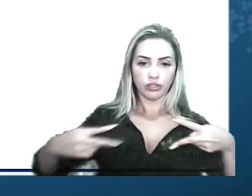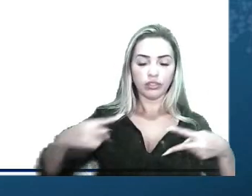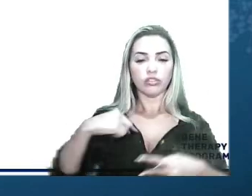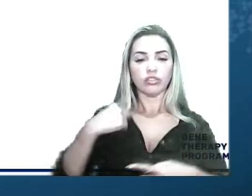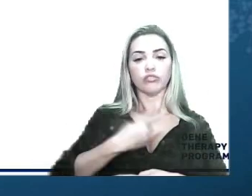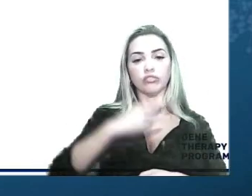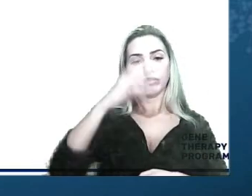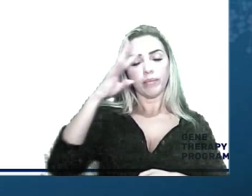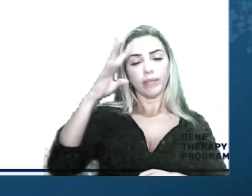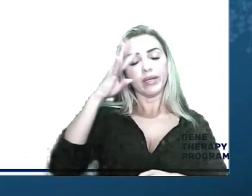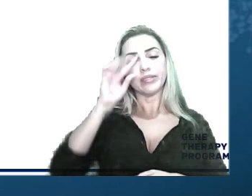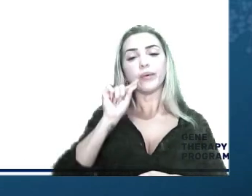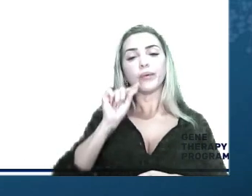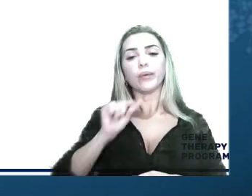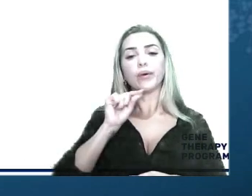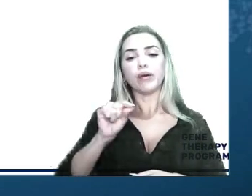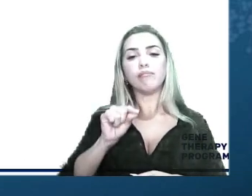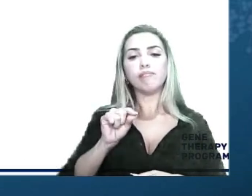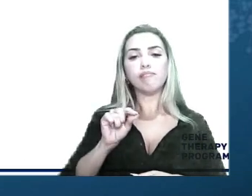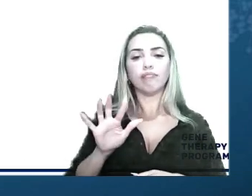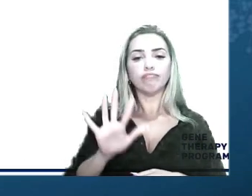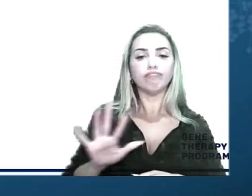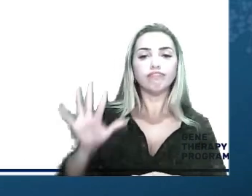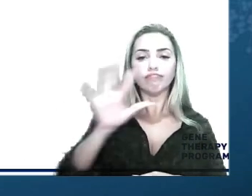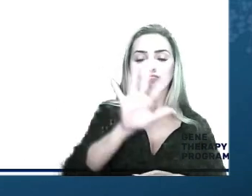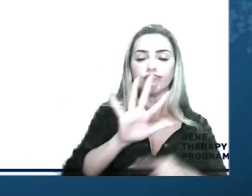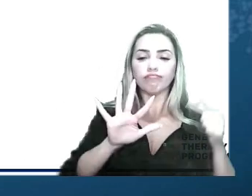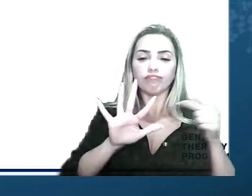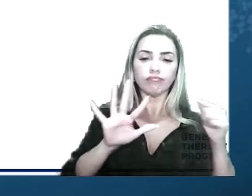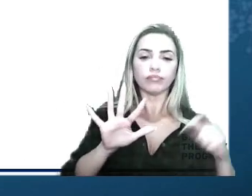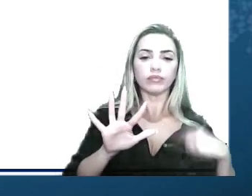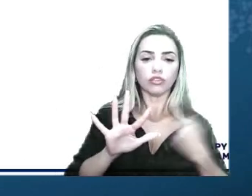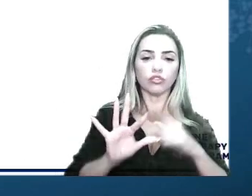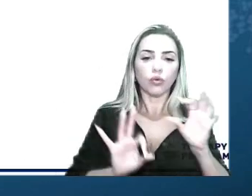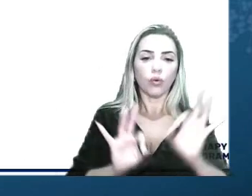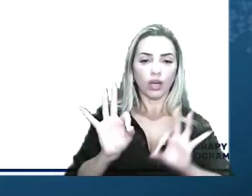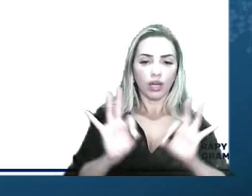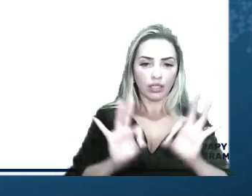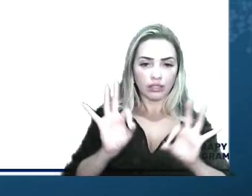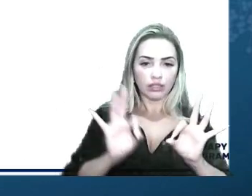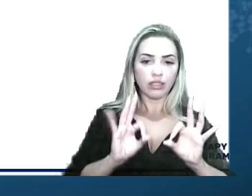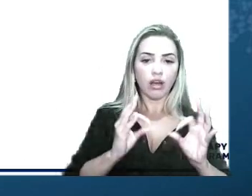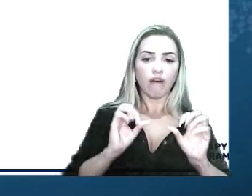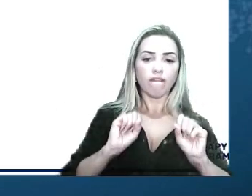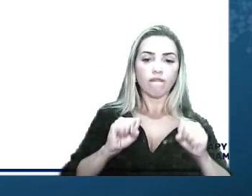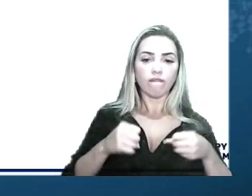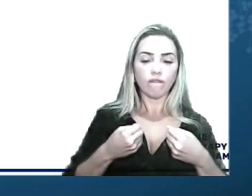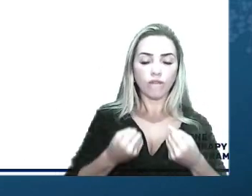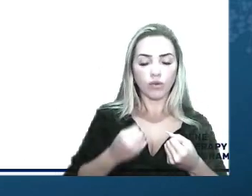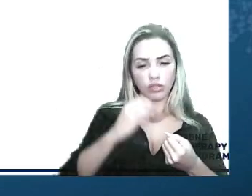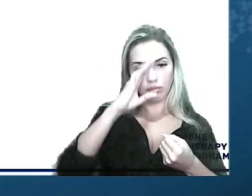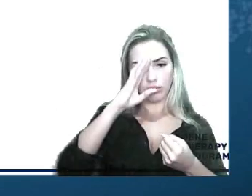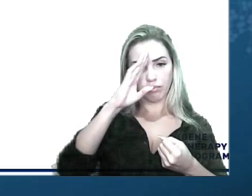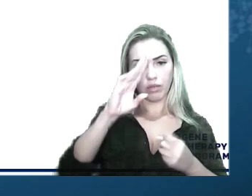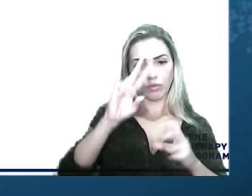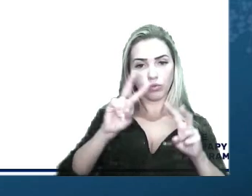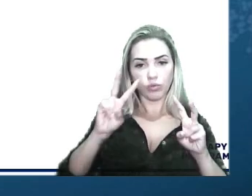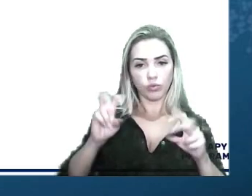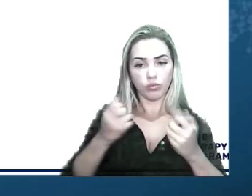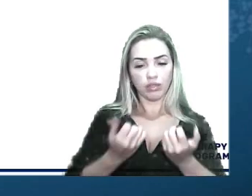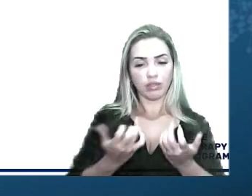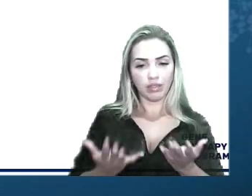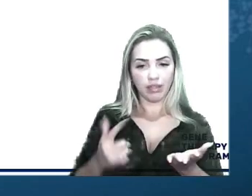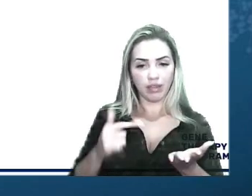uma plataforma na qual a gente elabora a força da